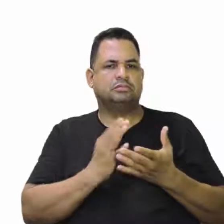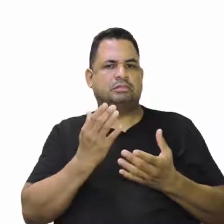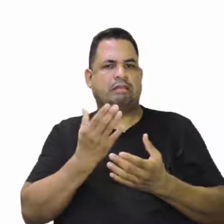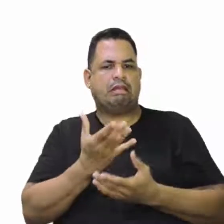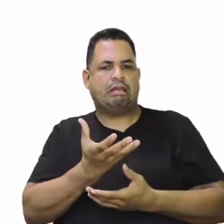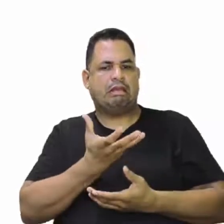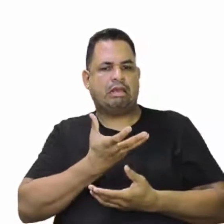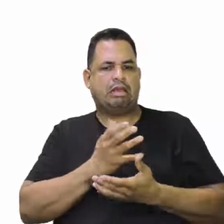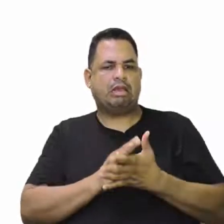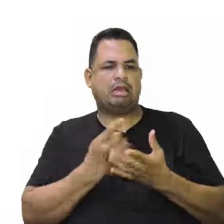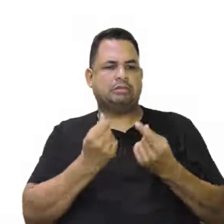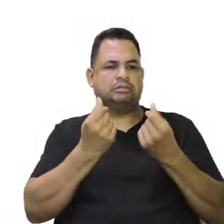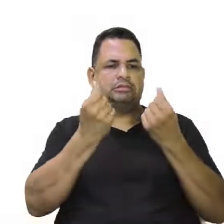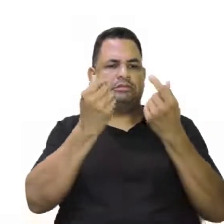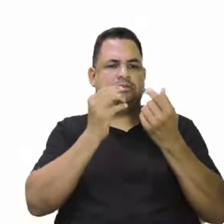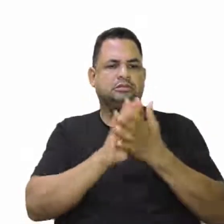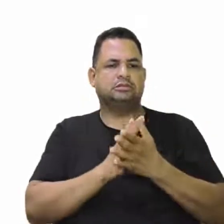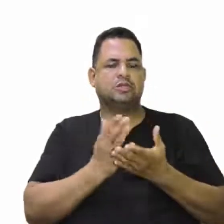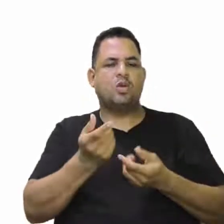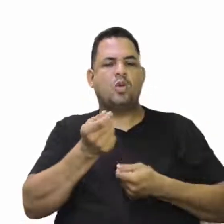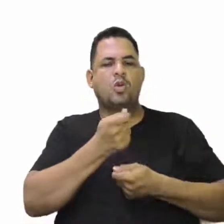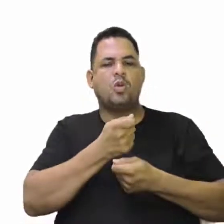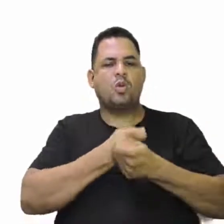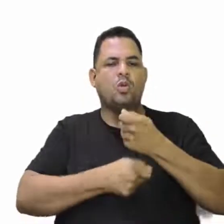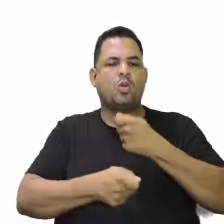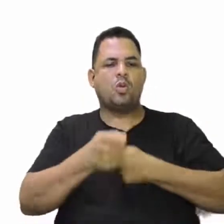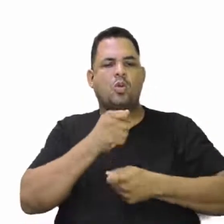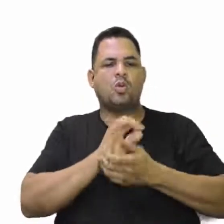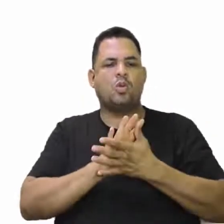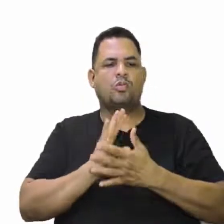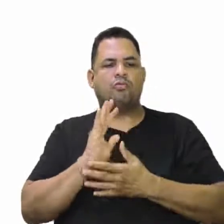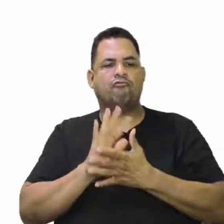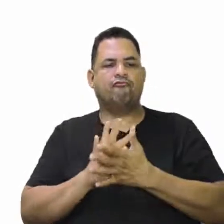econômica, demanda comercial ou fenômeno mundial?